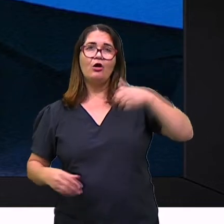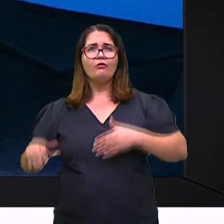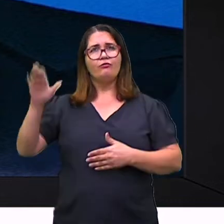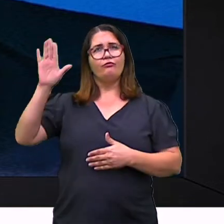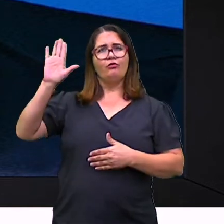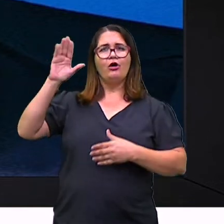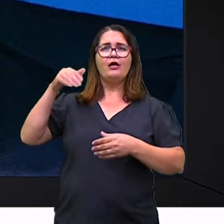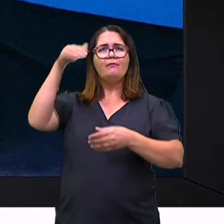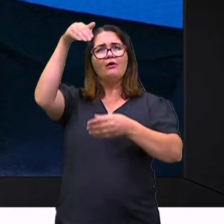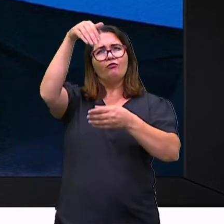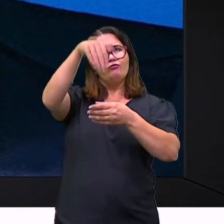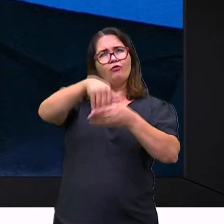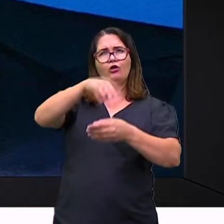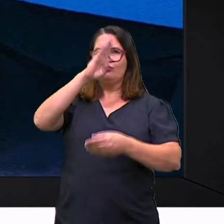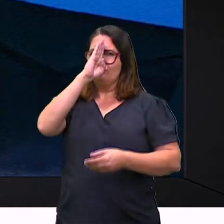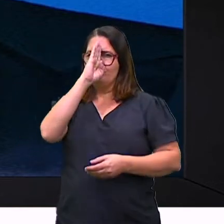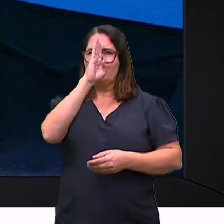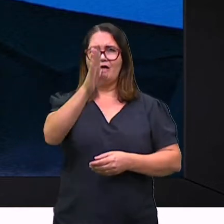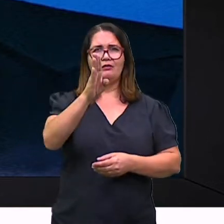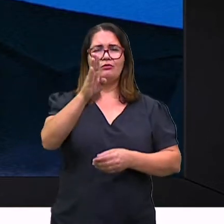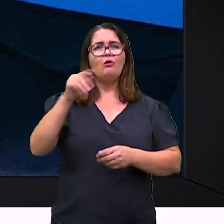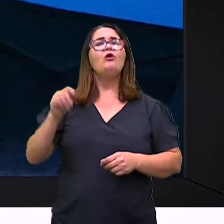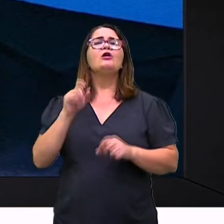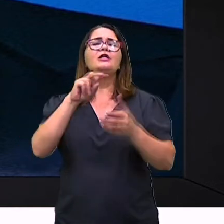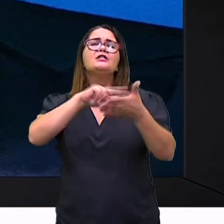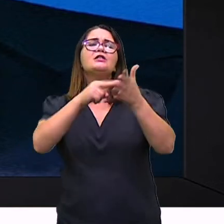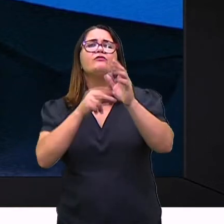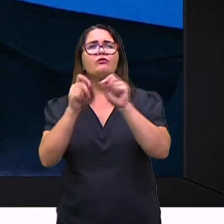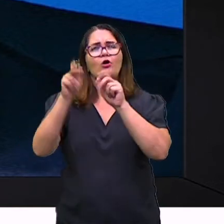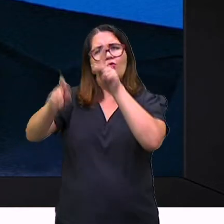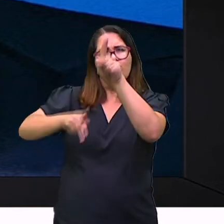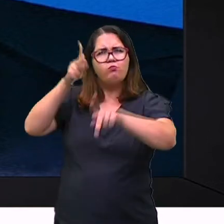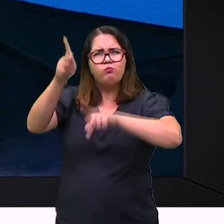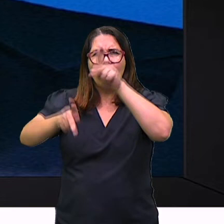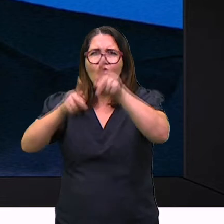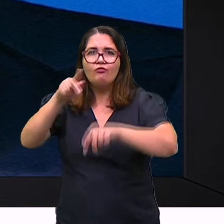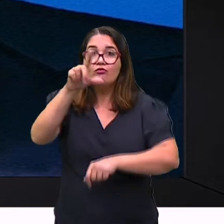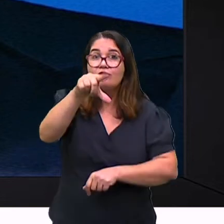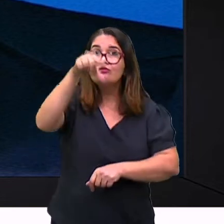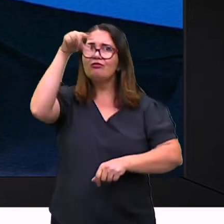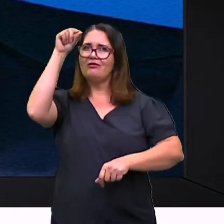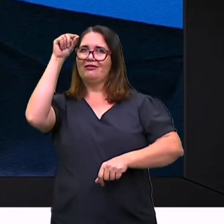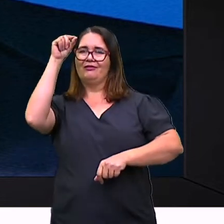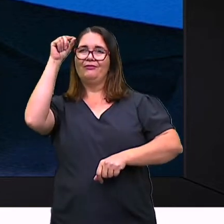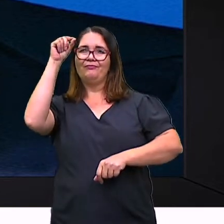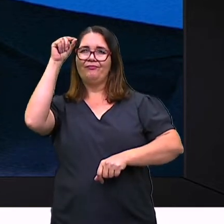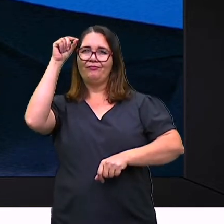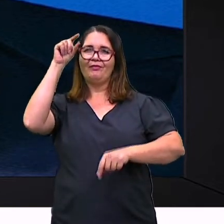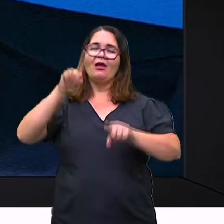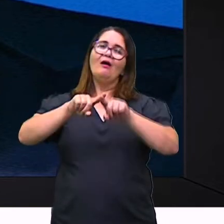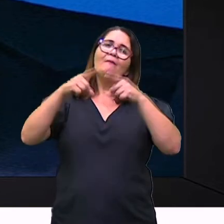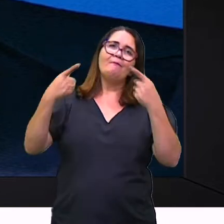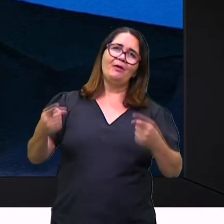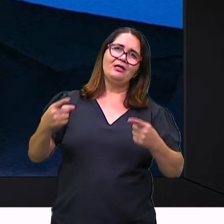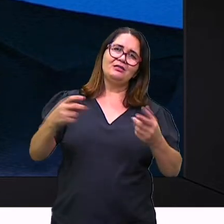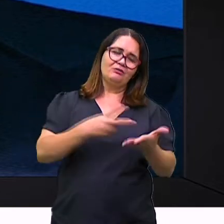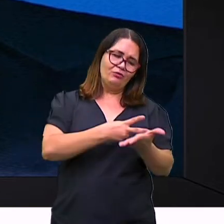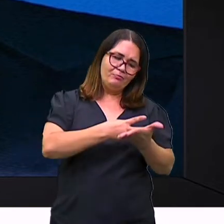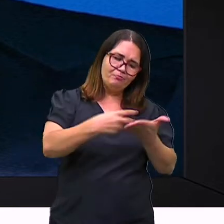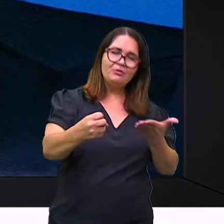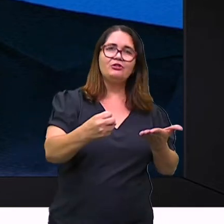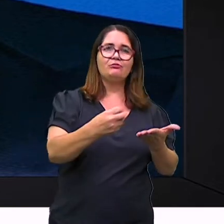voto direto, por voto popular no Brasil, após a redemocratização do Brasil em